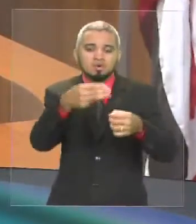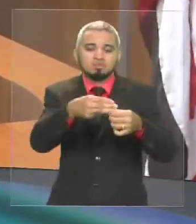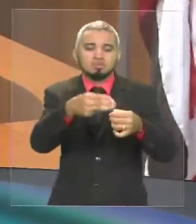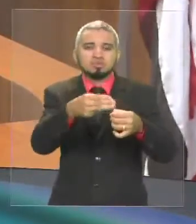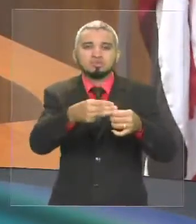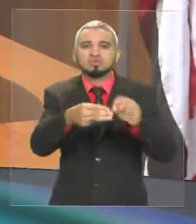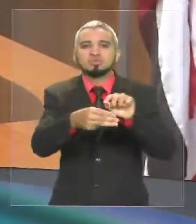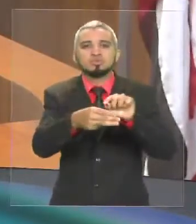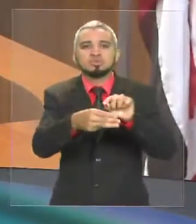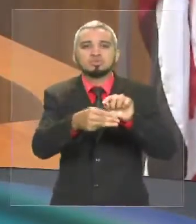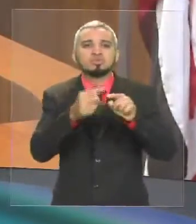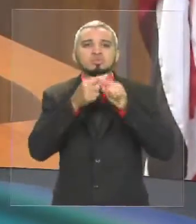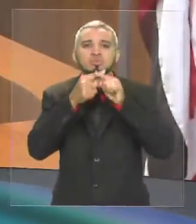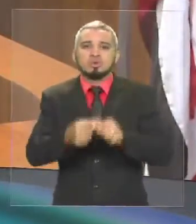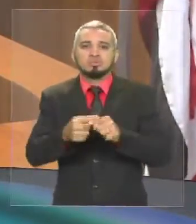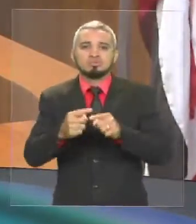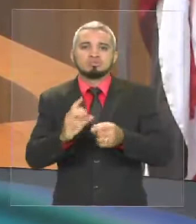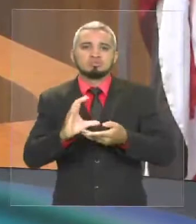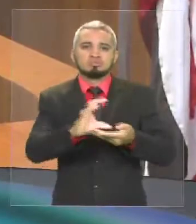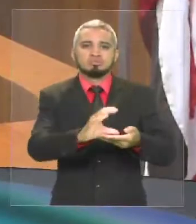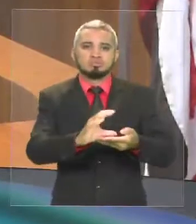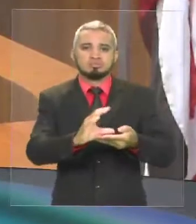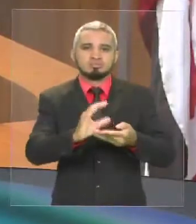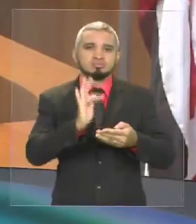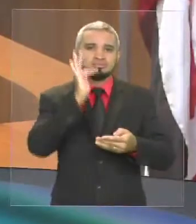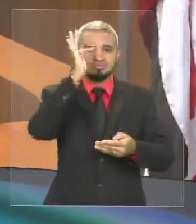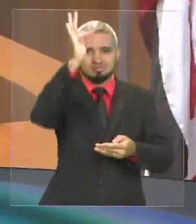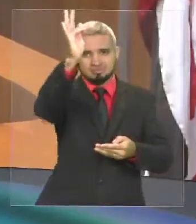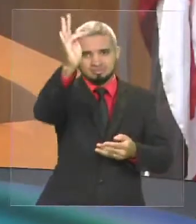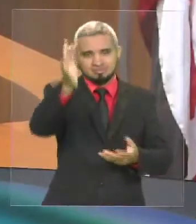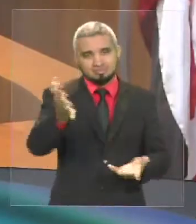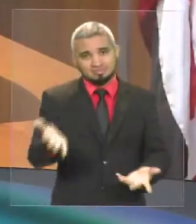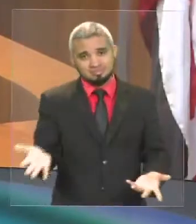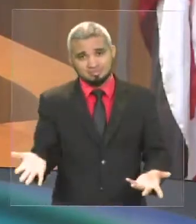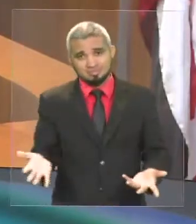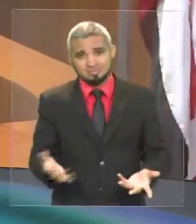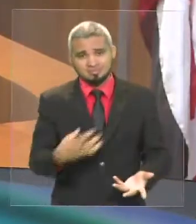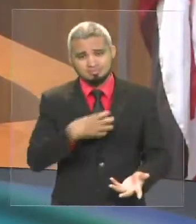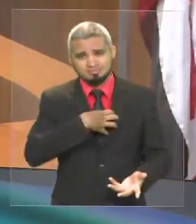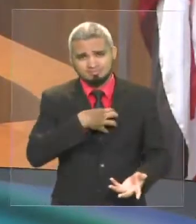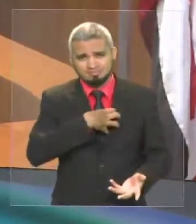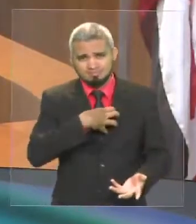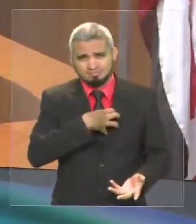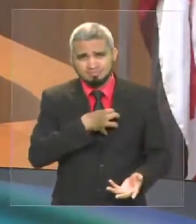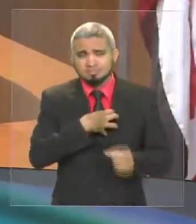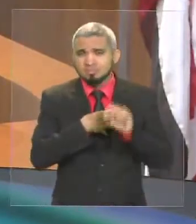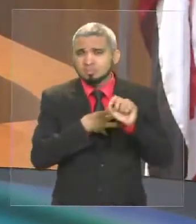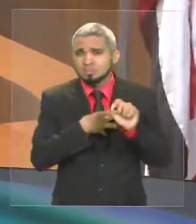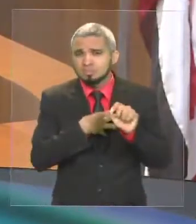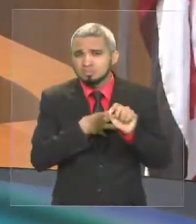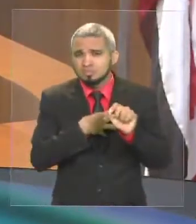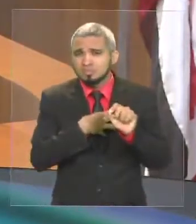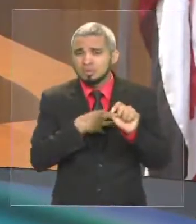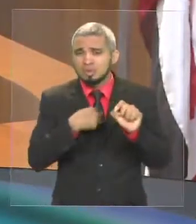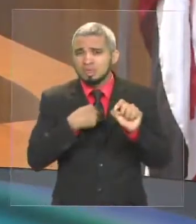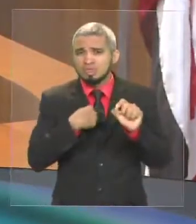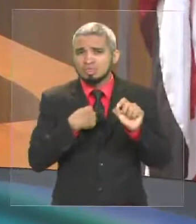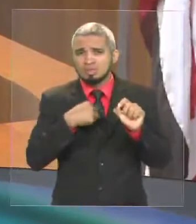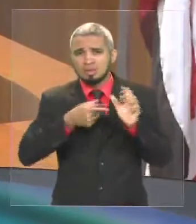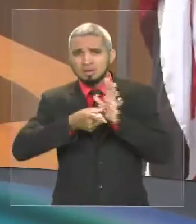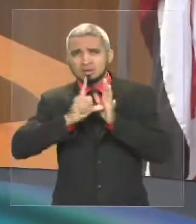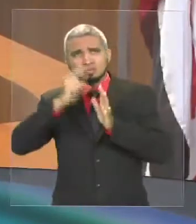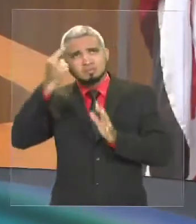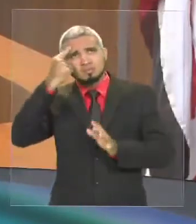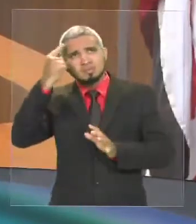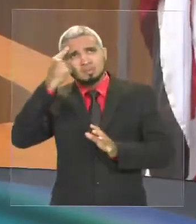para receber o programa Mais Asfalto mais à frente. Então, eu sinceramente esperava que a lei, deputado Sérgio